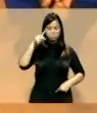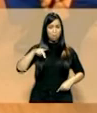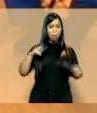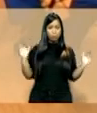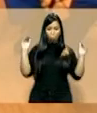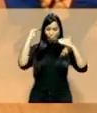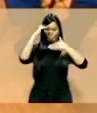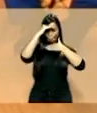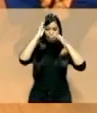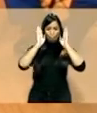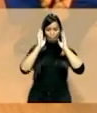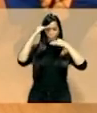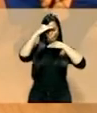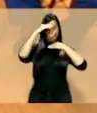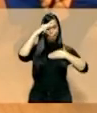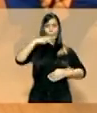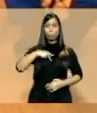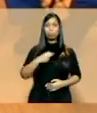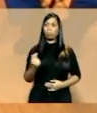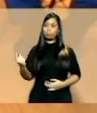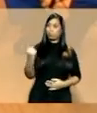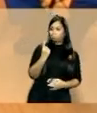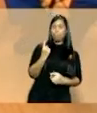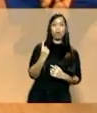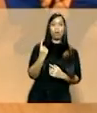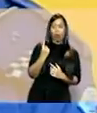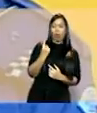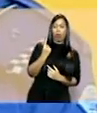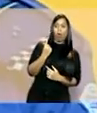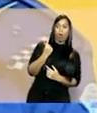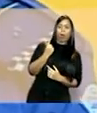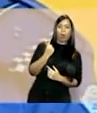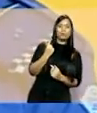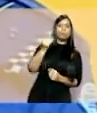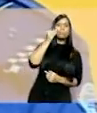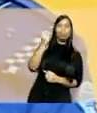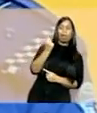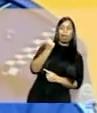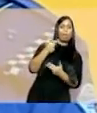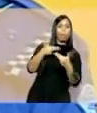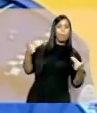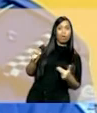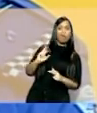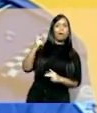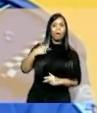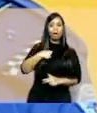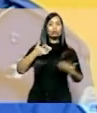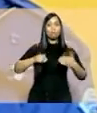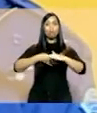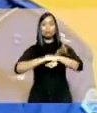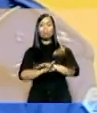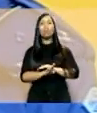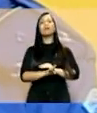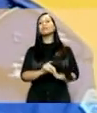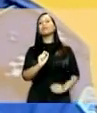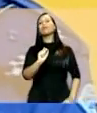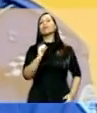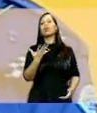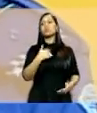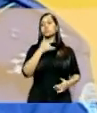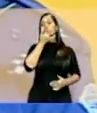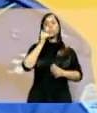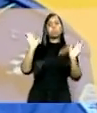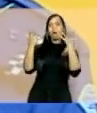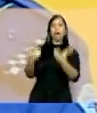vivem por si mesmas e quando alguém invade esse espaço ou tenta fazer algo diferente daquilo que ele está habituado a fazer, ele já